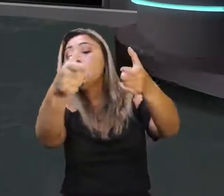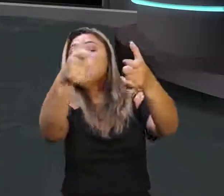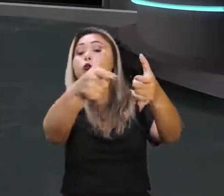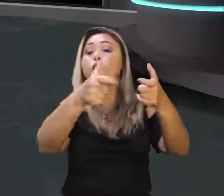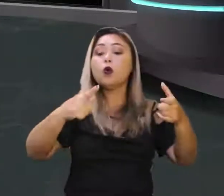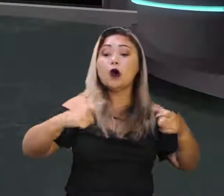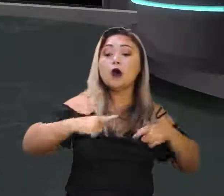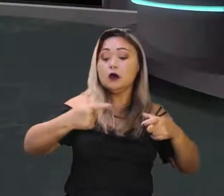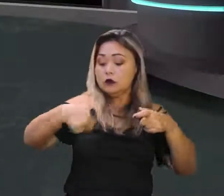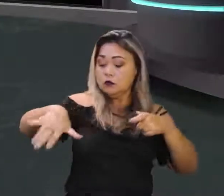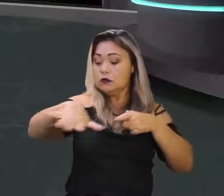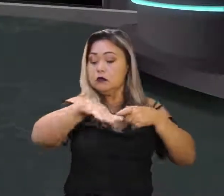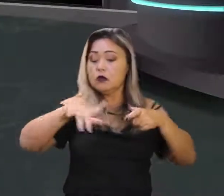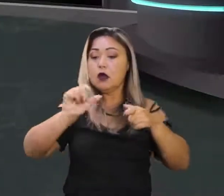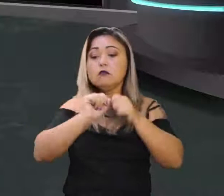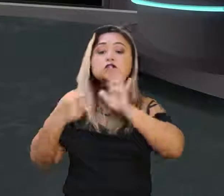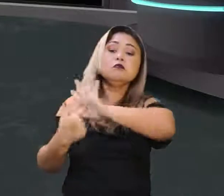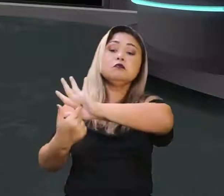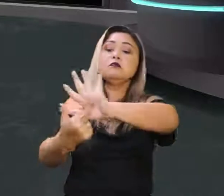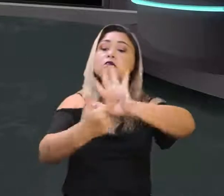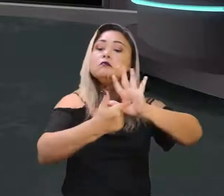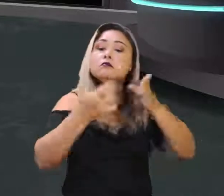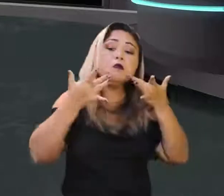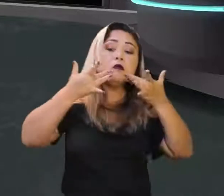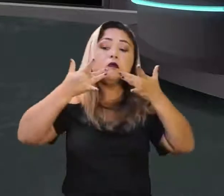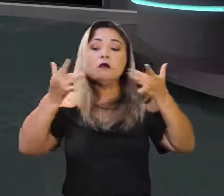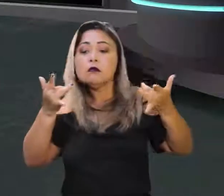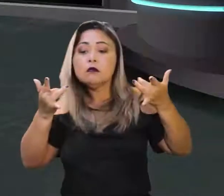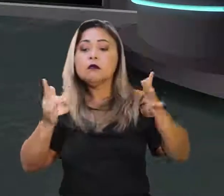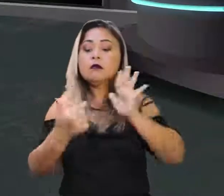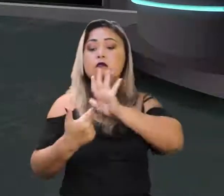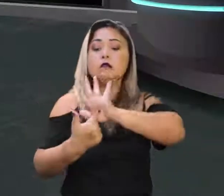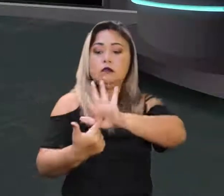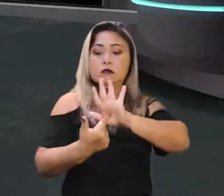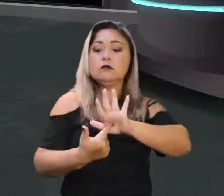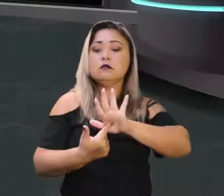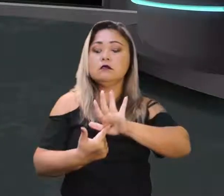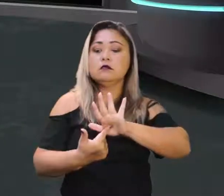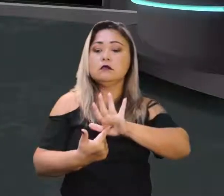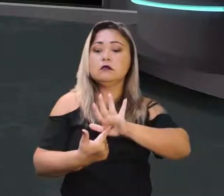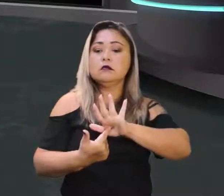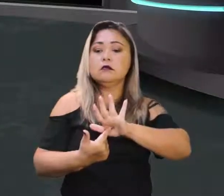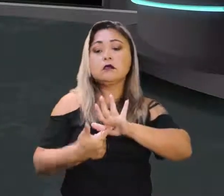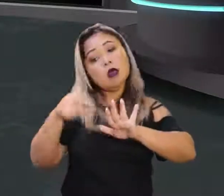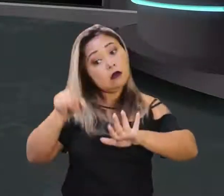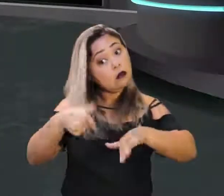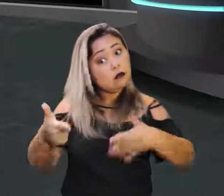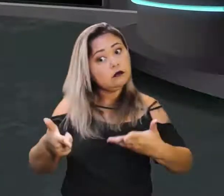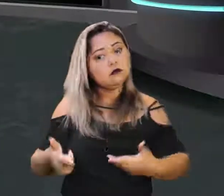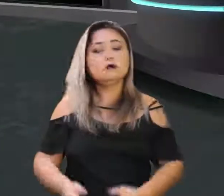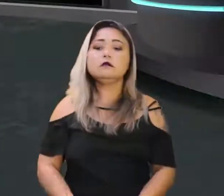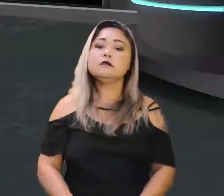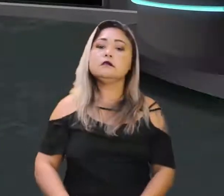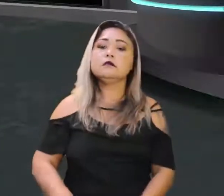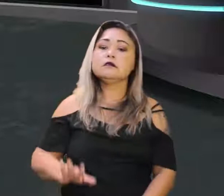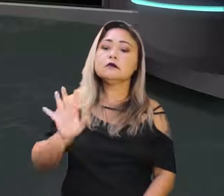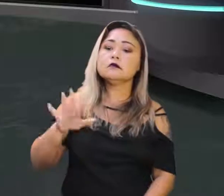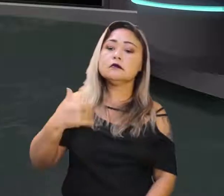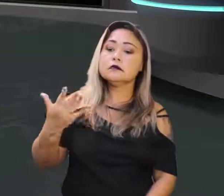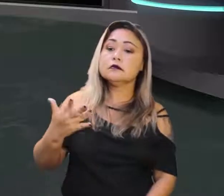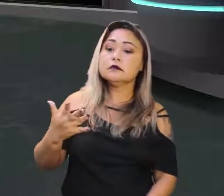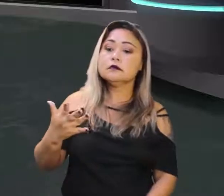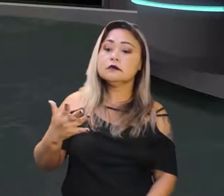ter espaço do teatro para poder fazer a sua apresentação, e é isso. Verdade, apesar